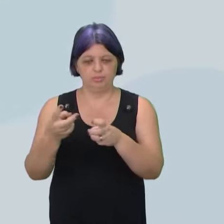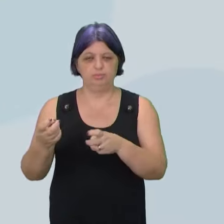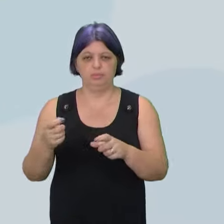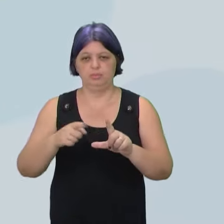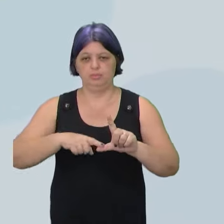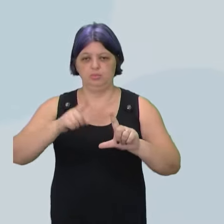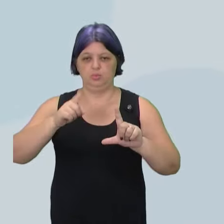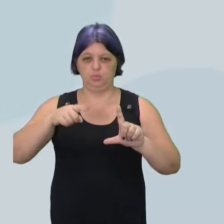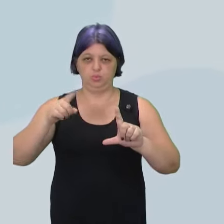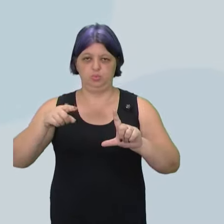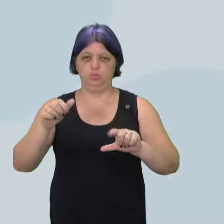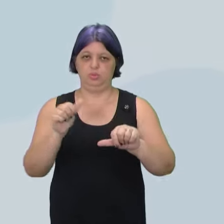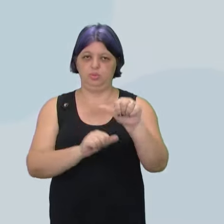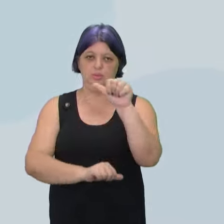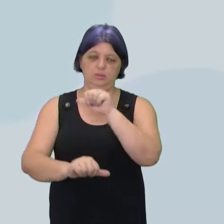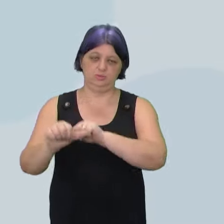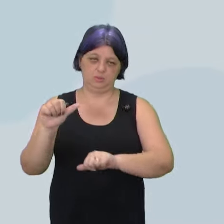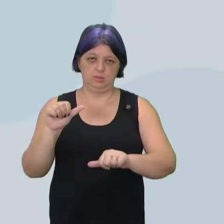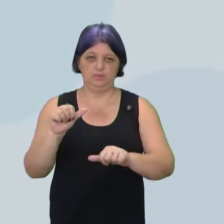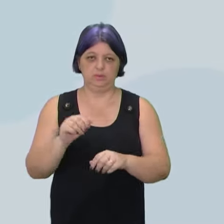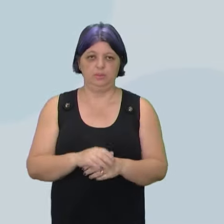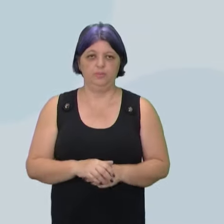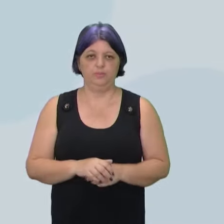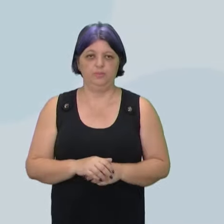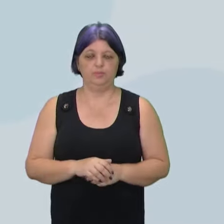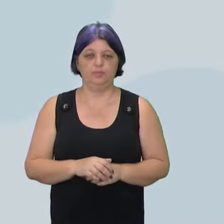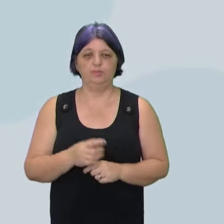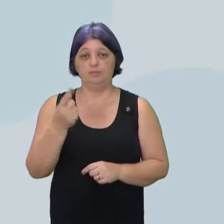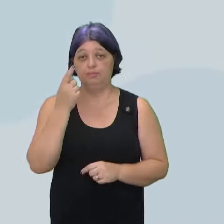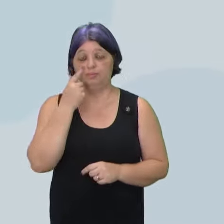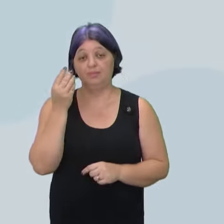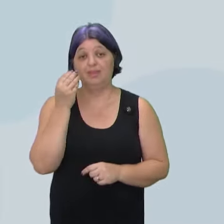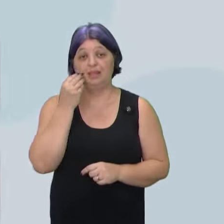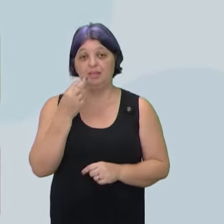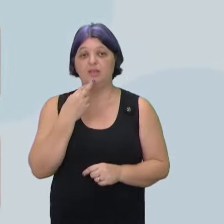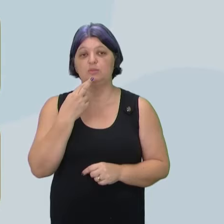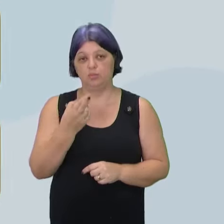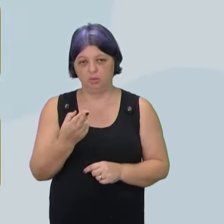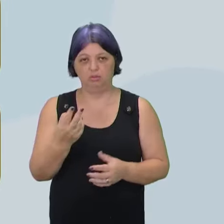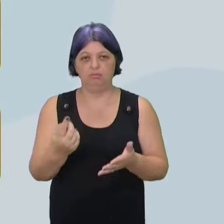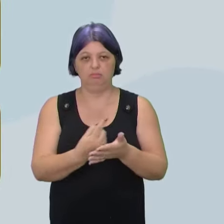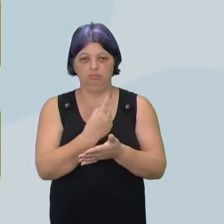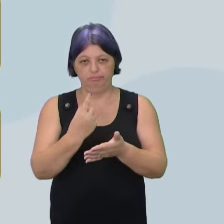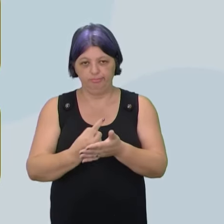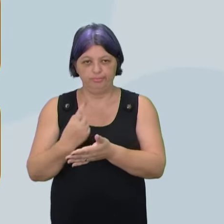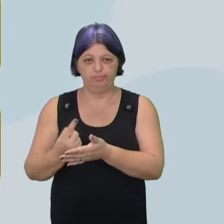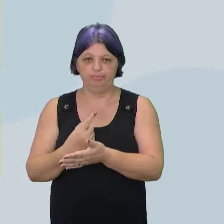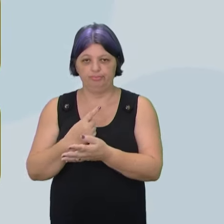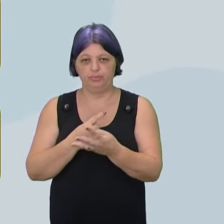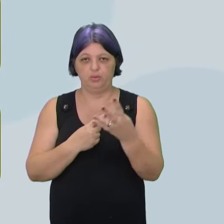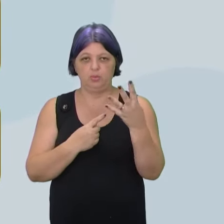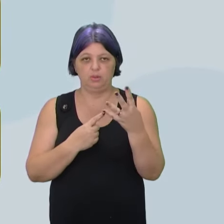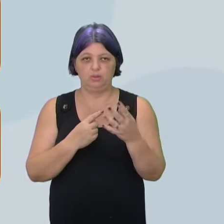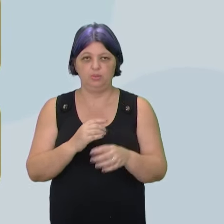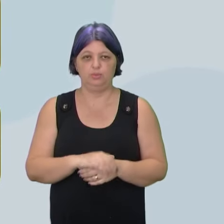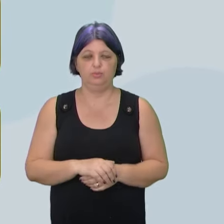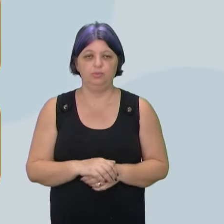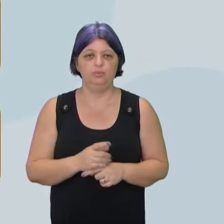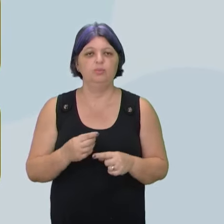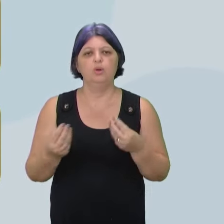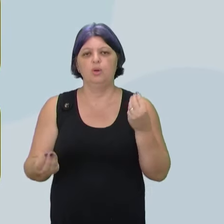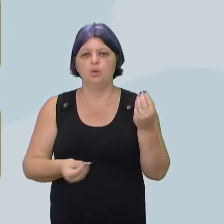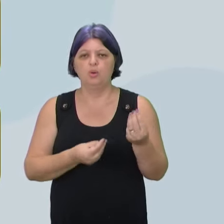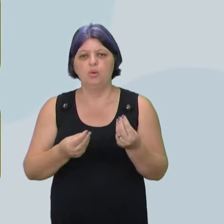fenômenos físicos presentes nele. Tá certo? Então, vamos tentar responder a essas perguntas que eu fiz a vocês na aula passada, ó. Como funciona